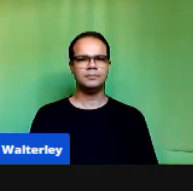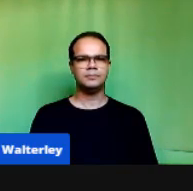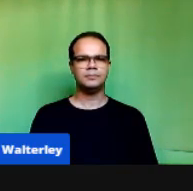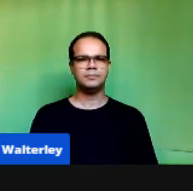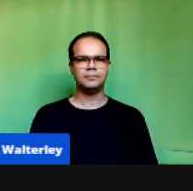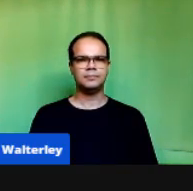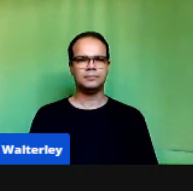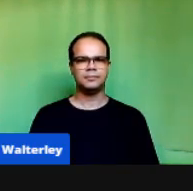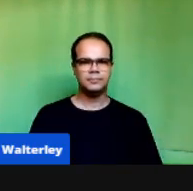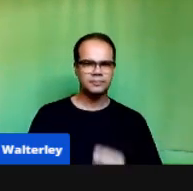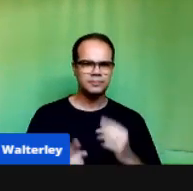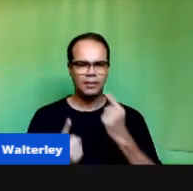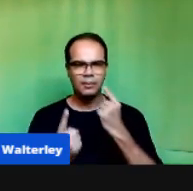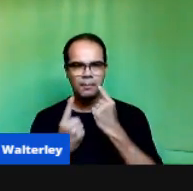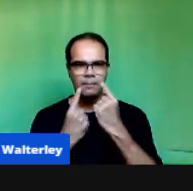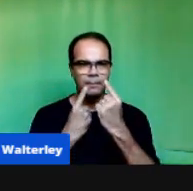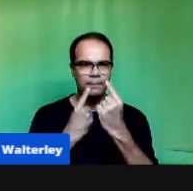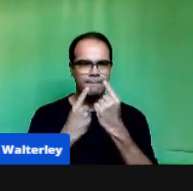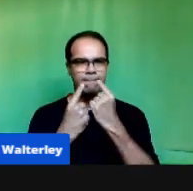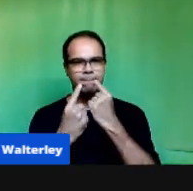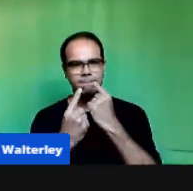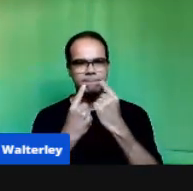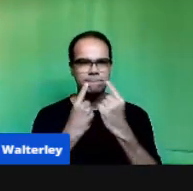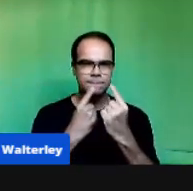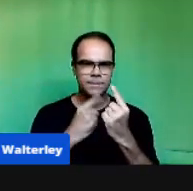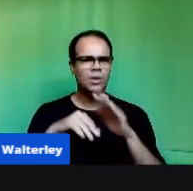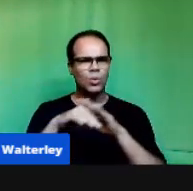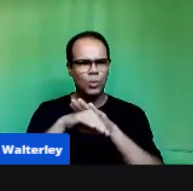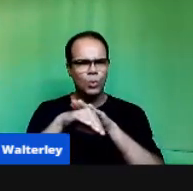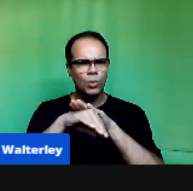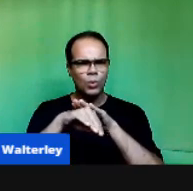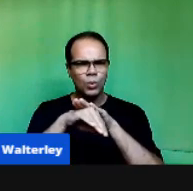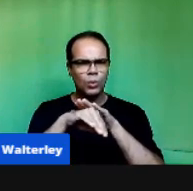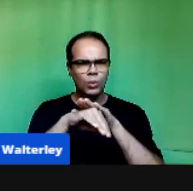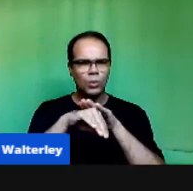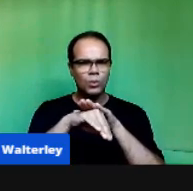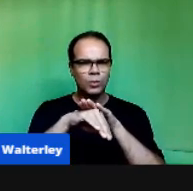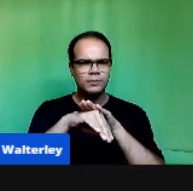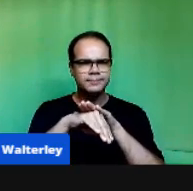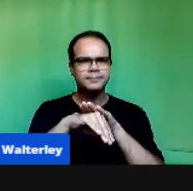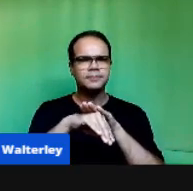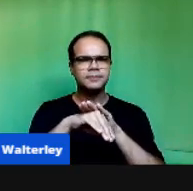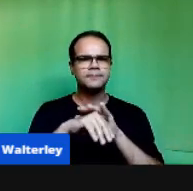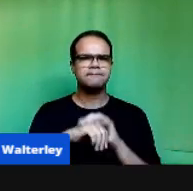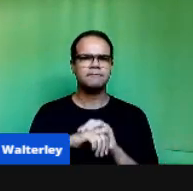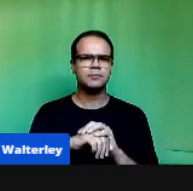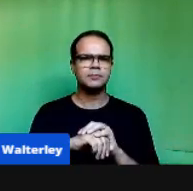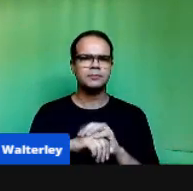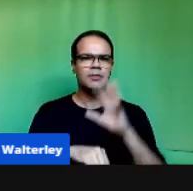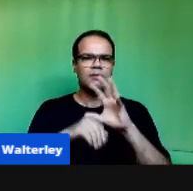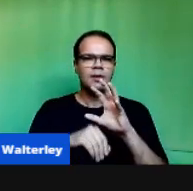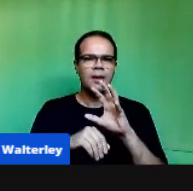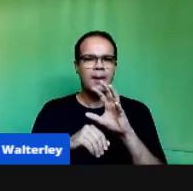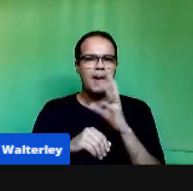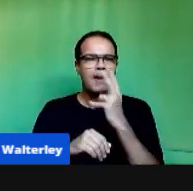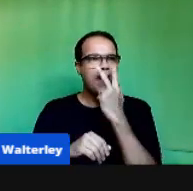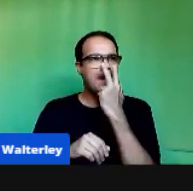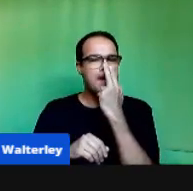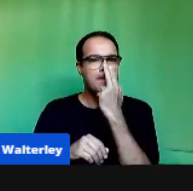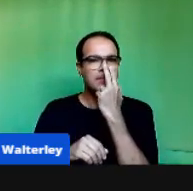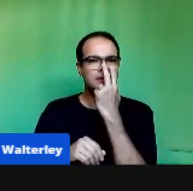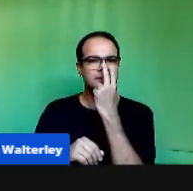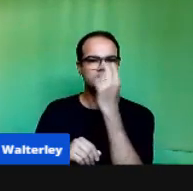Em um diálogo, né, você e mais alguém, nós usamos máscaras. Isso se chama